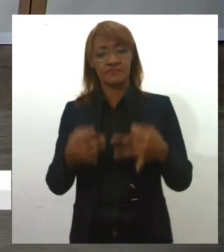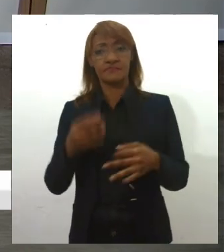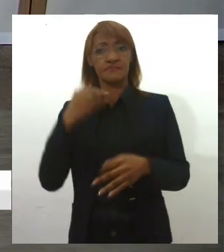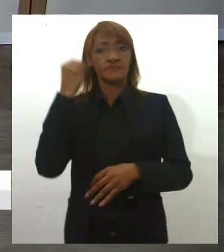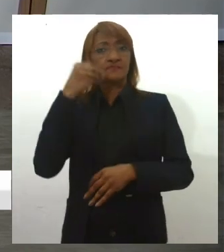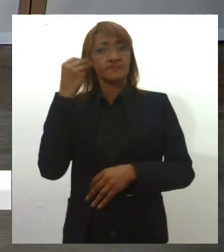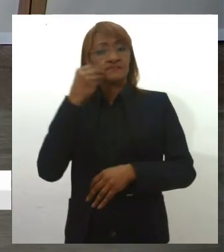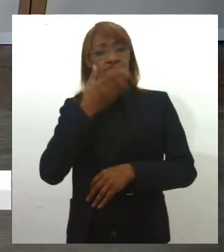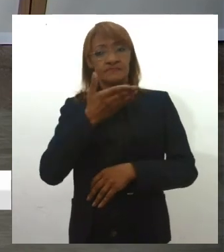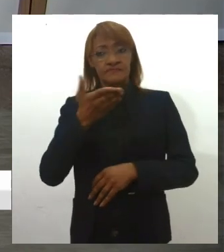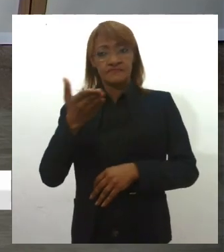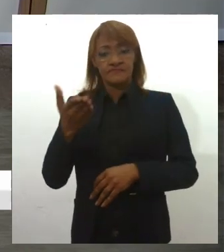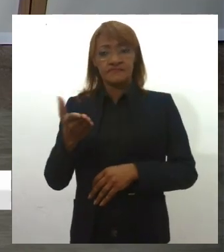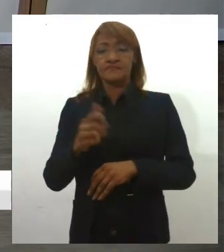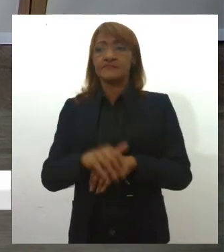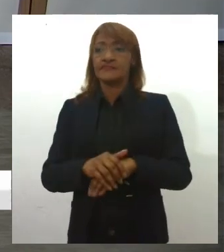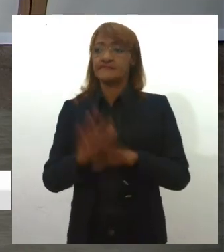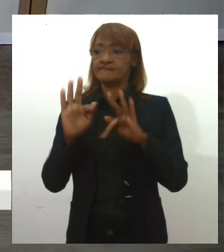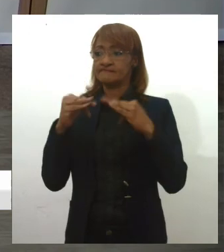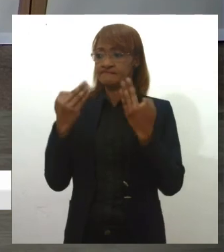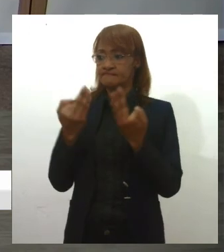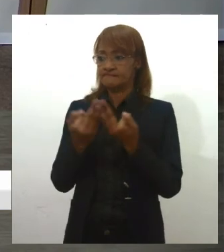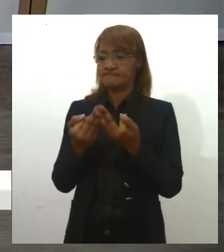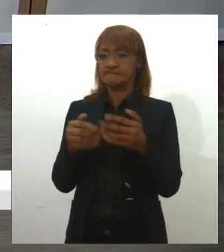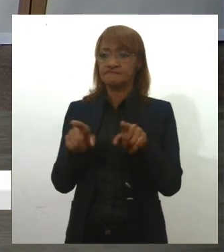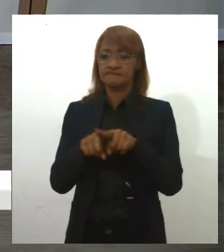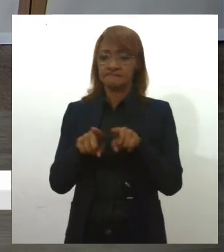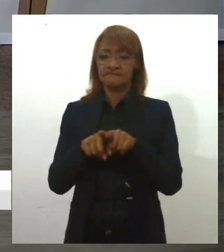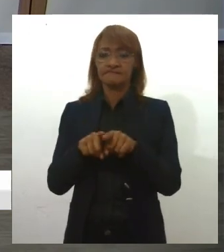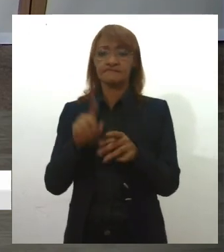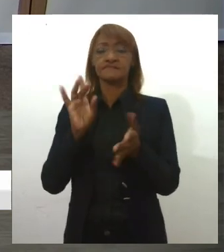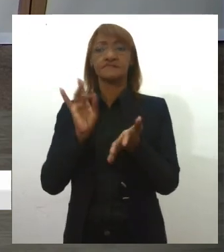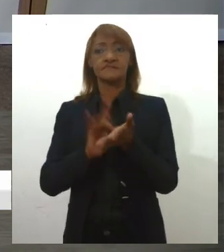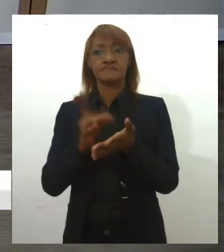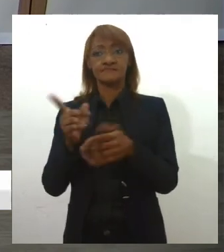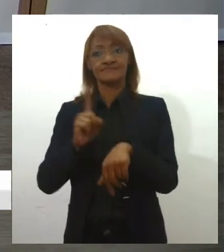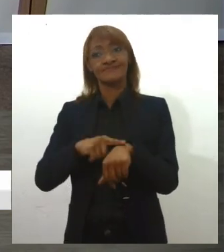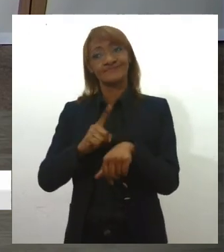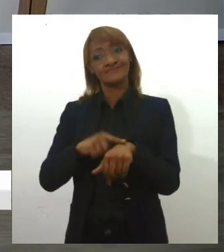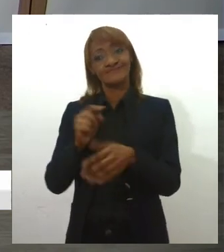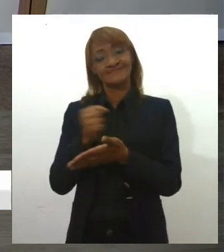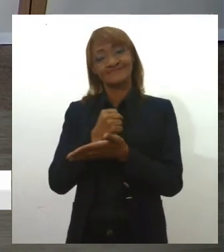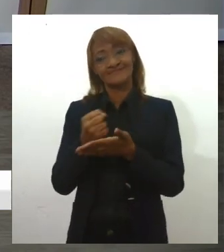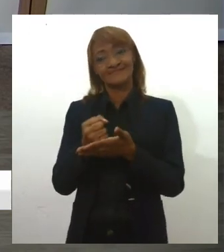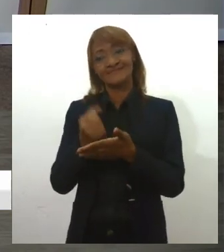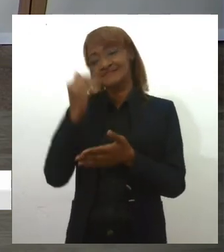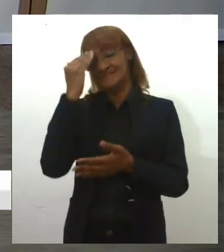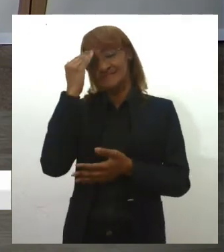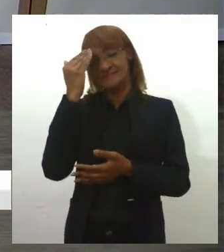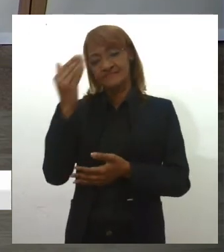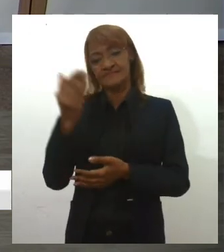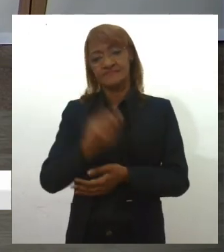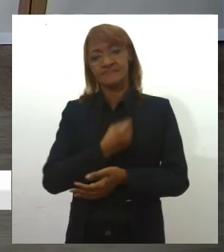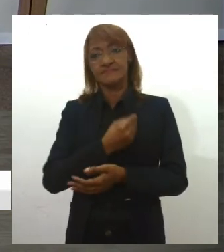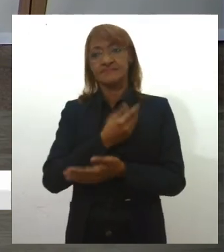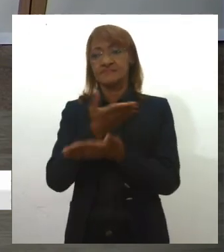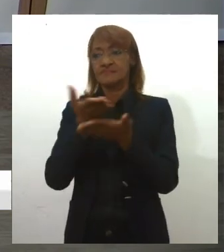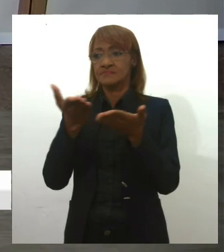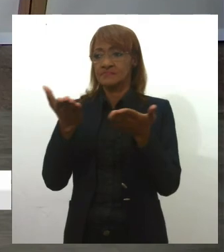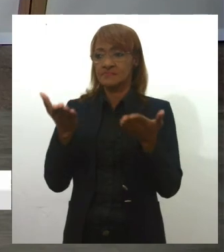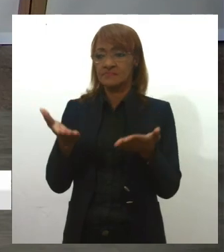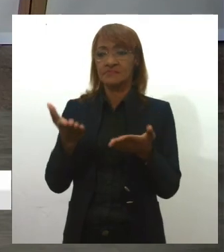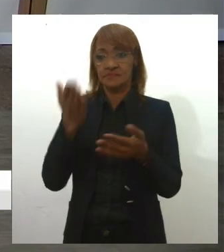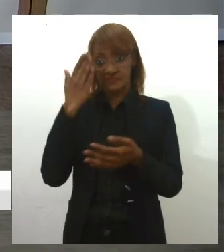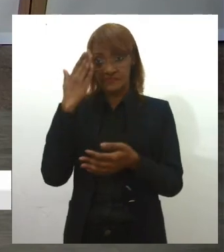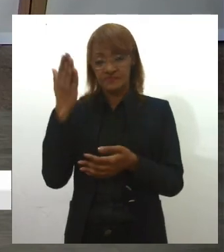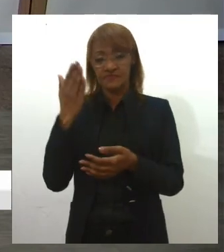experiência dela, das filhas, da família. Realmente o nosso tempo acabou. Eu agradeço demais a participação de vocês. Muito obrigada